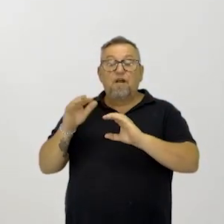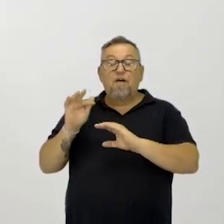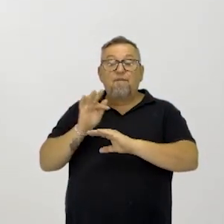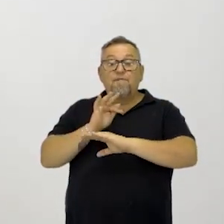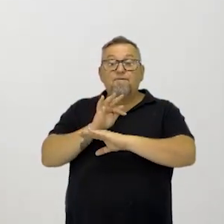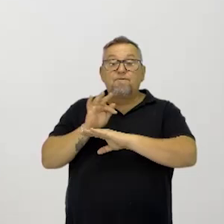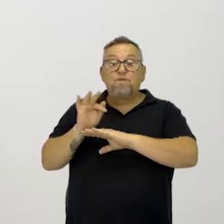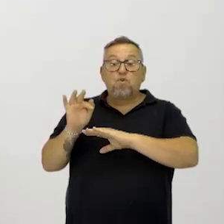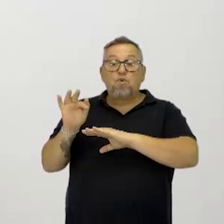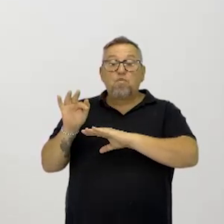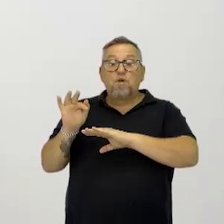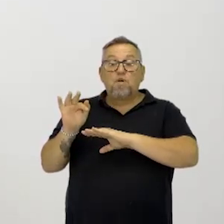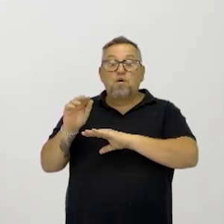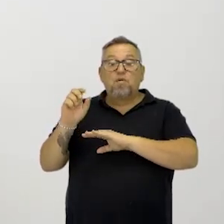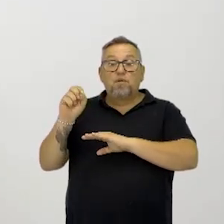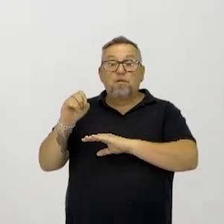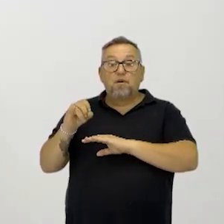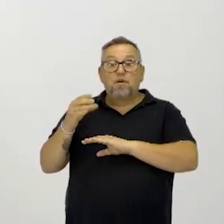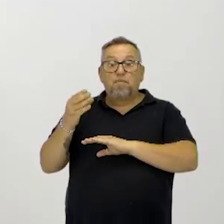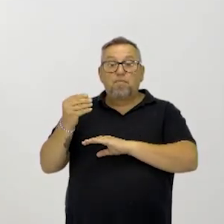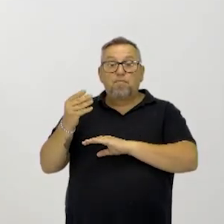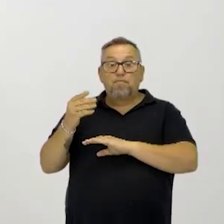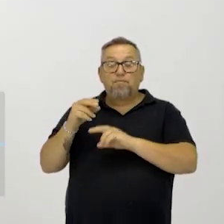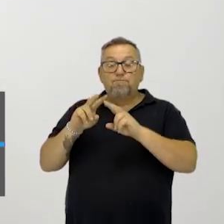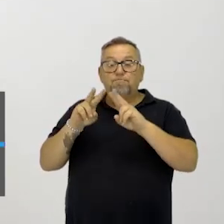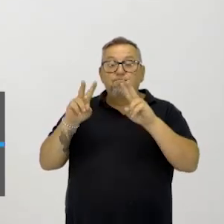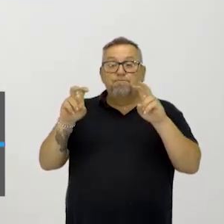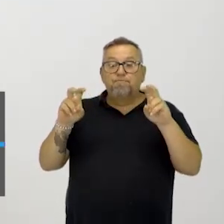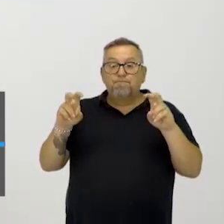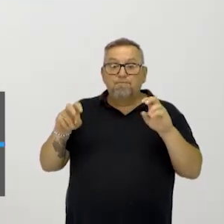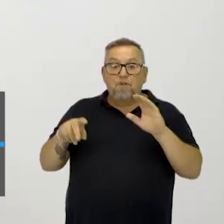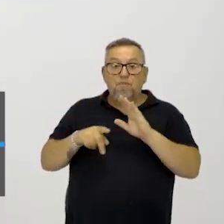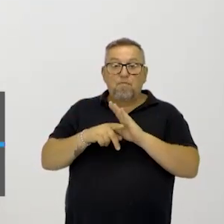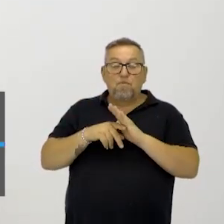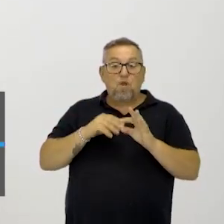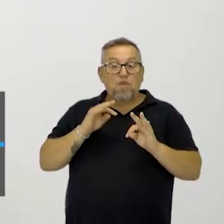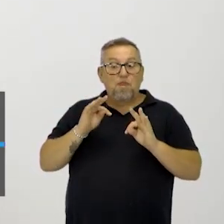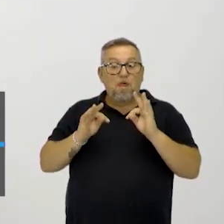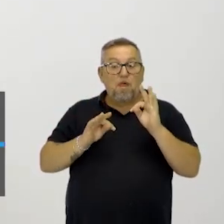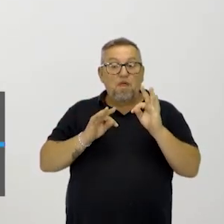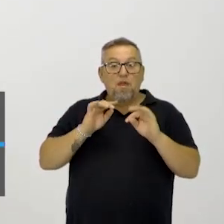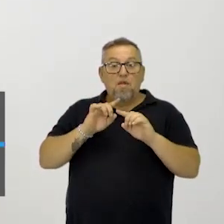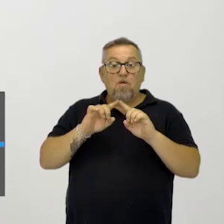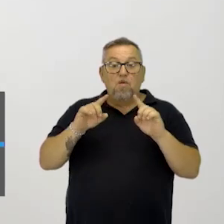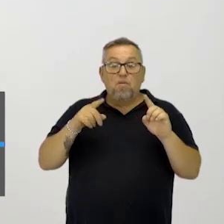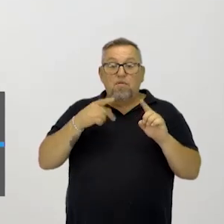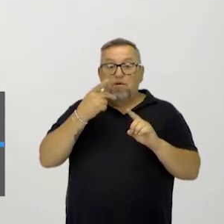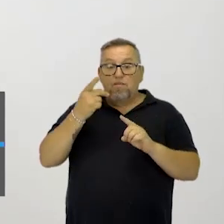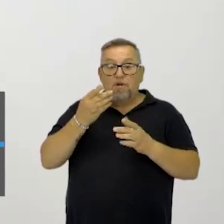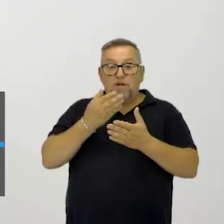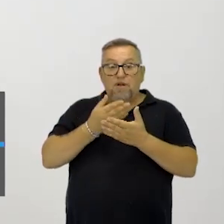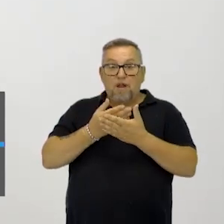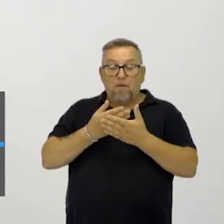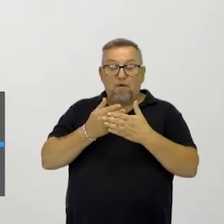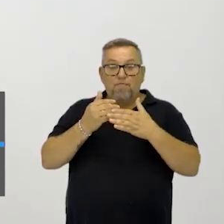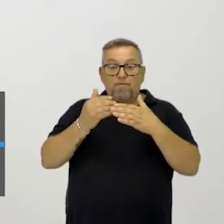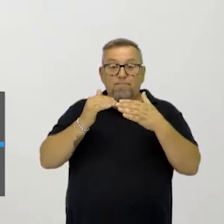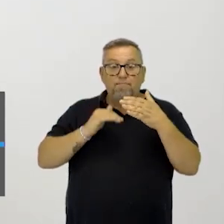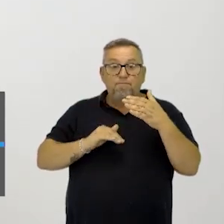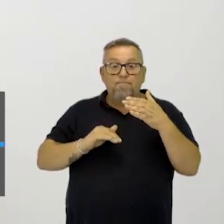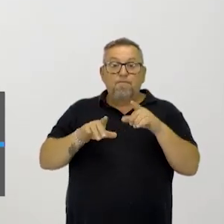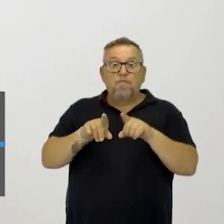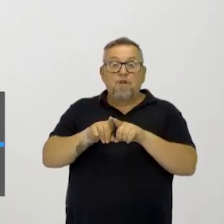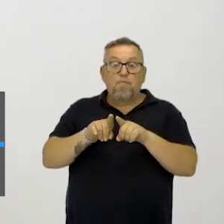formal e aparecem, sim, muitas vezes termos técnicos, tudo bem? Só que eu mencionei até em uma aula. Na sequência que aparece aquele